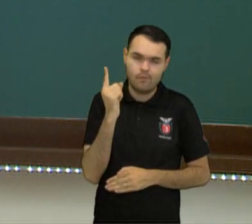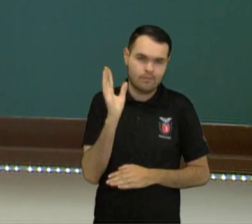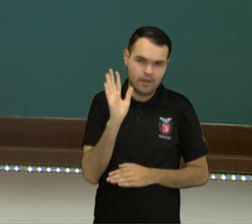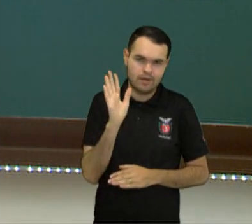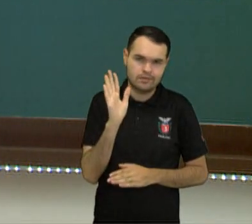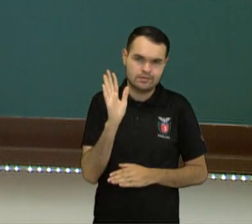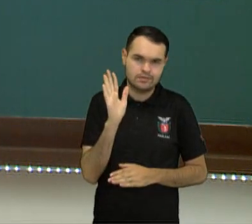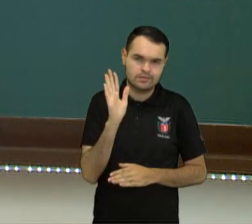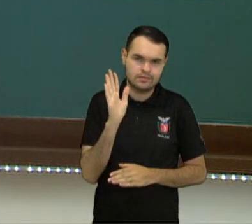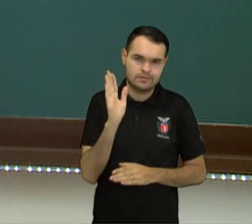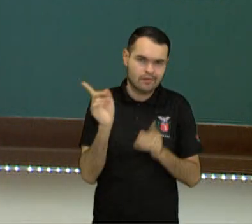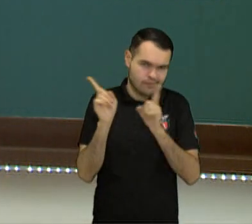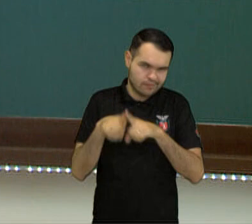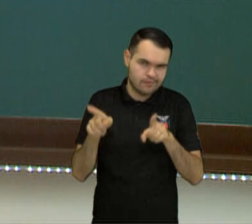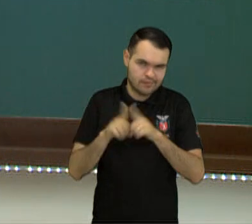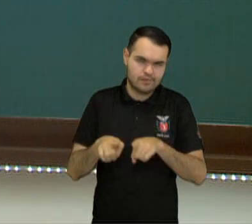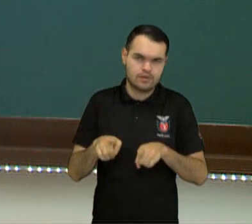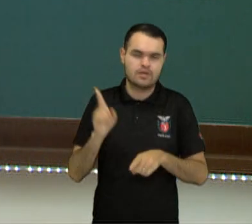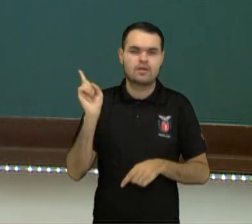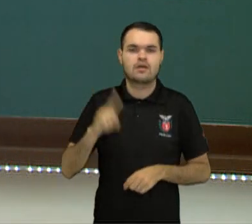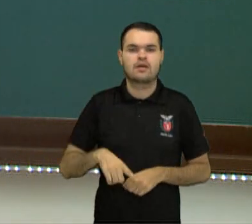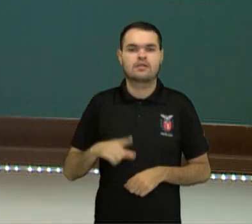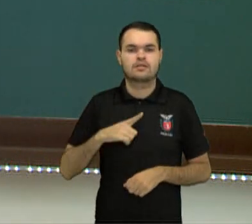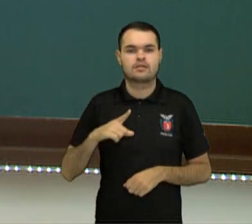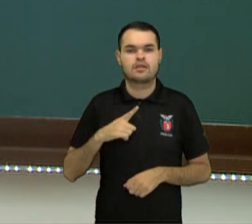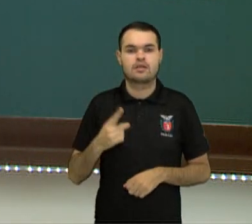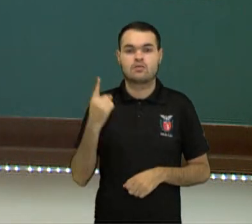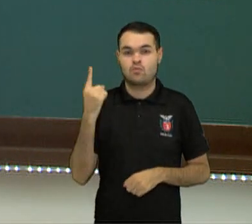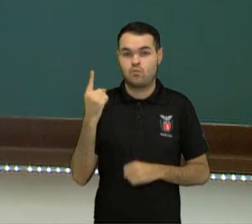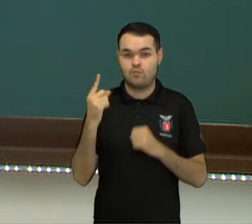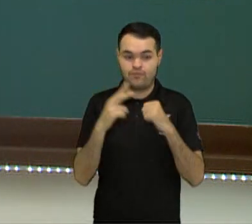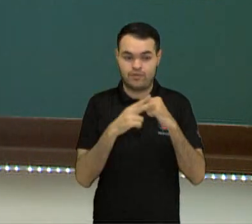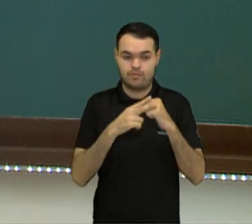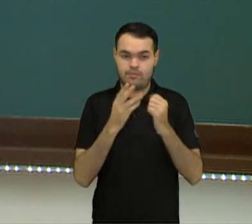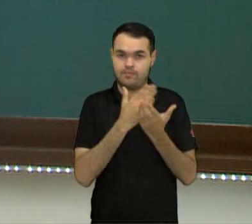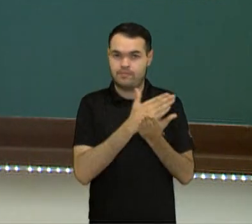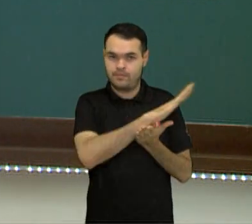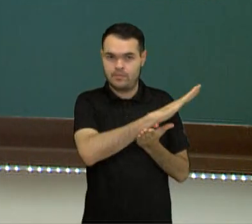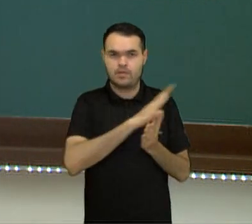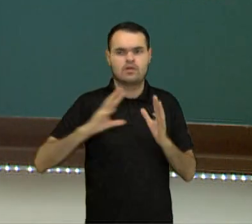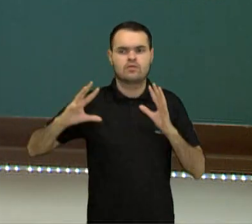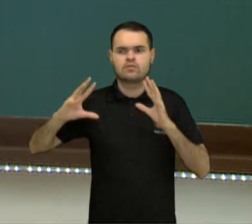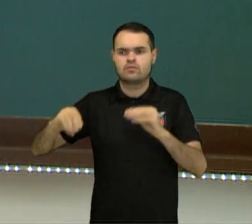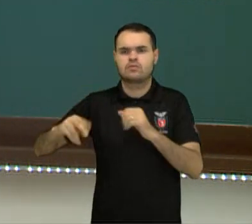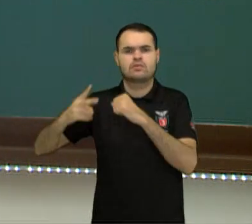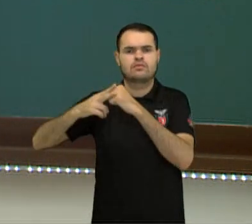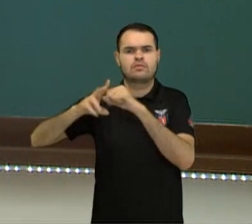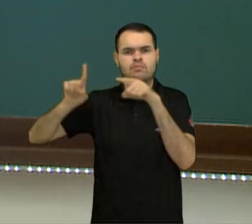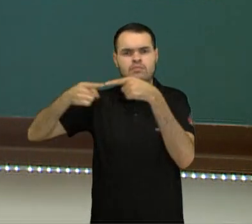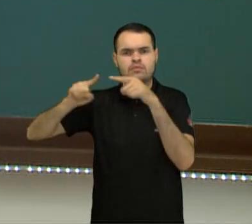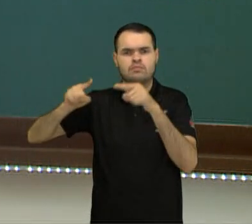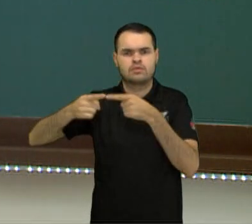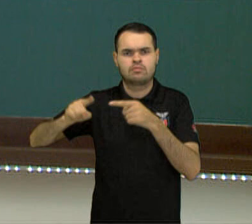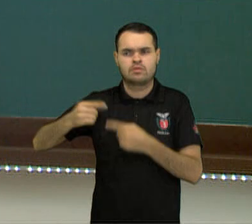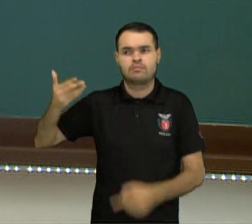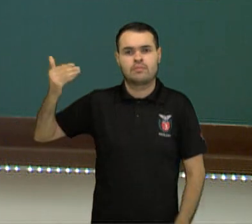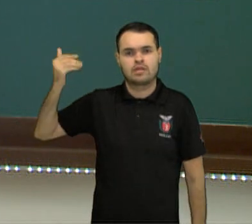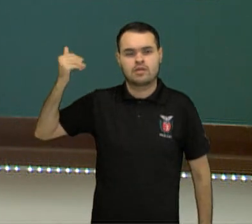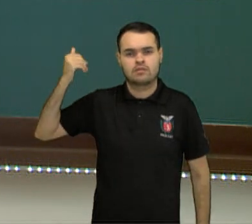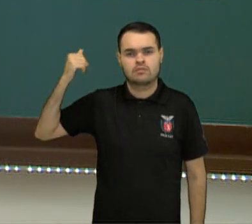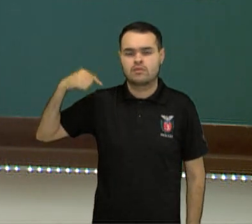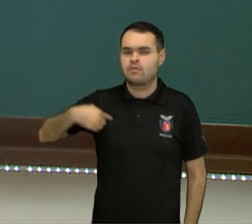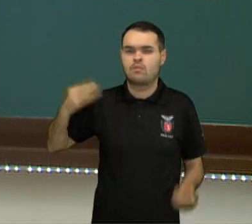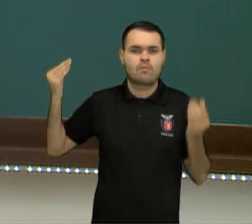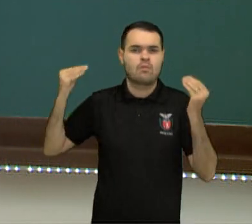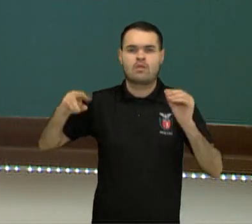Mas se bem que ele está repetido ali. Exceto um verbo, todos eles já estão conjugados no passado. E eu coloquei igualzinho aqui,